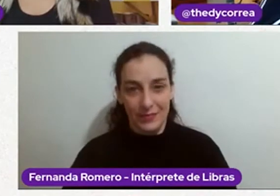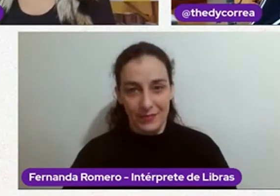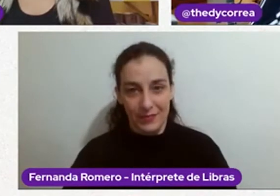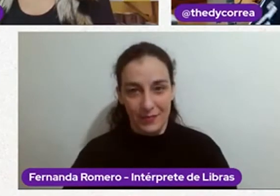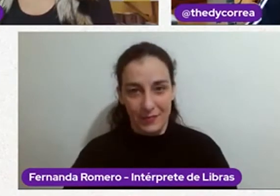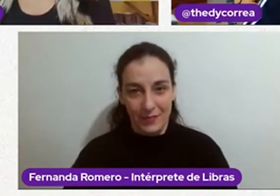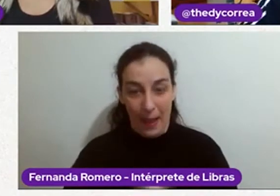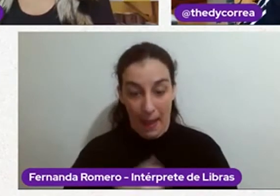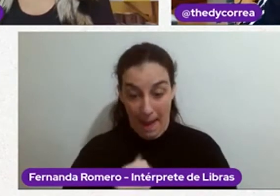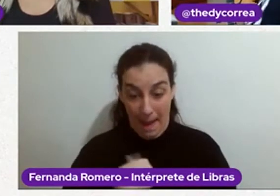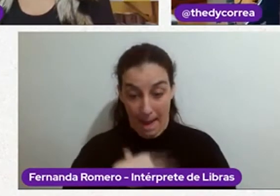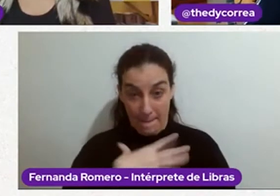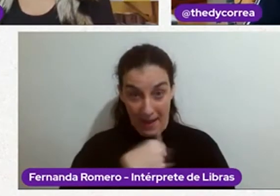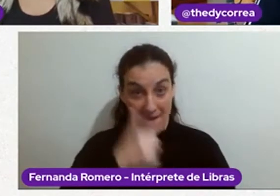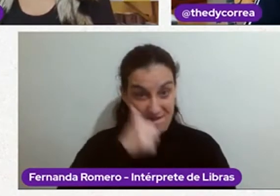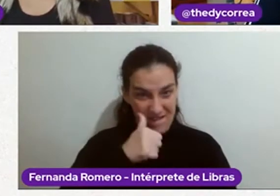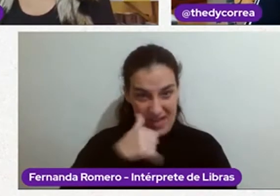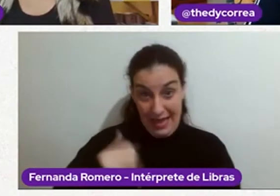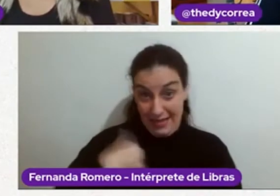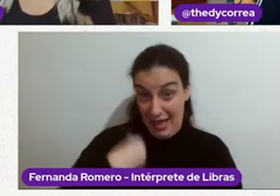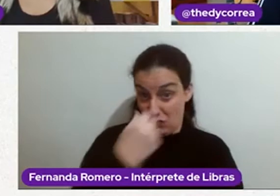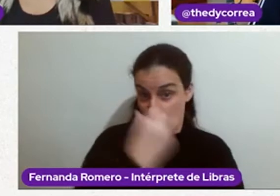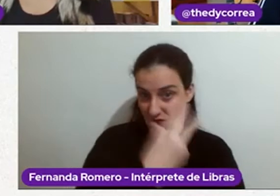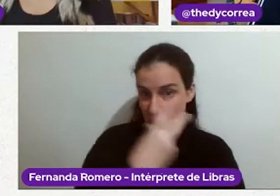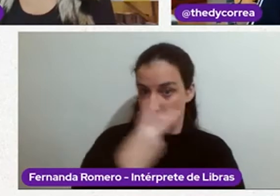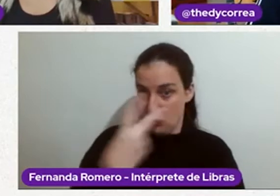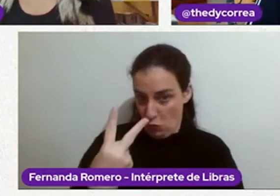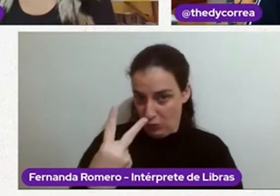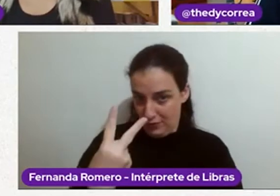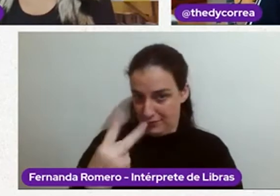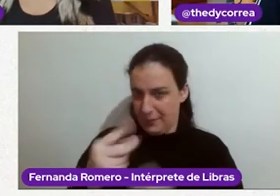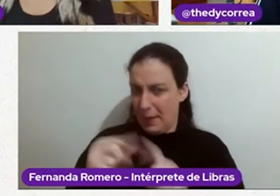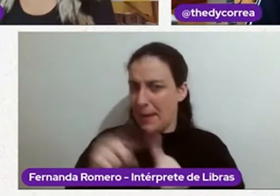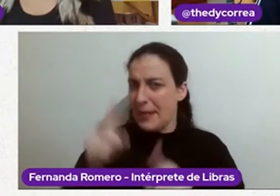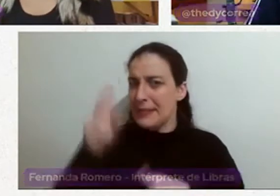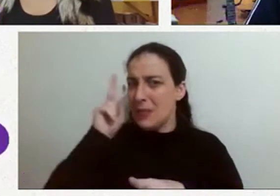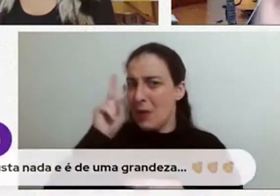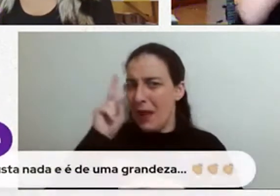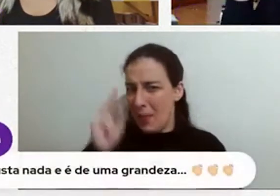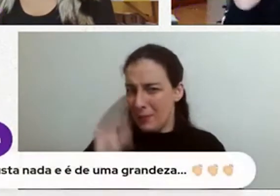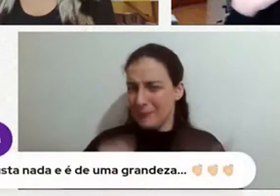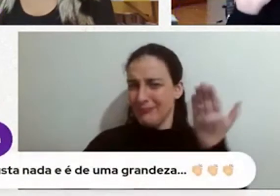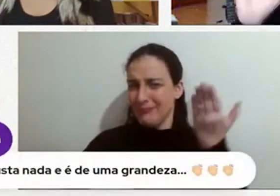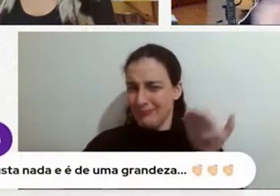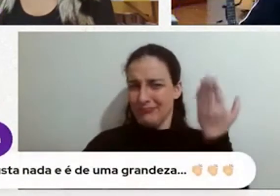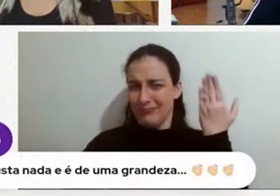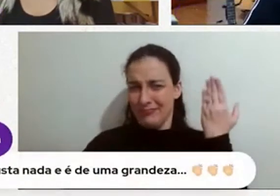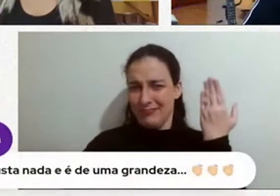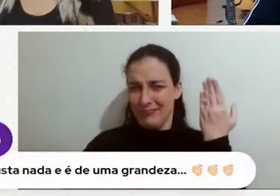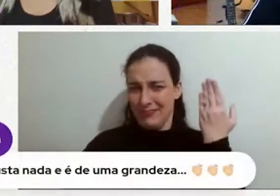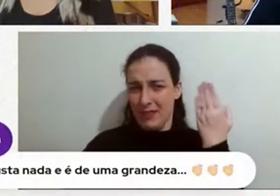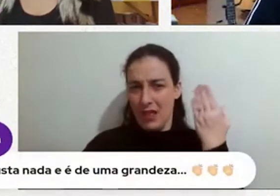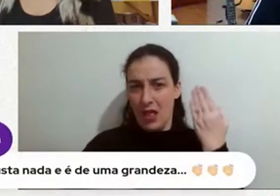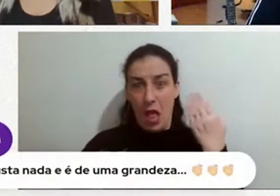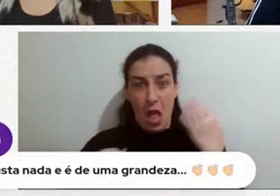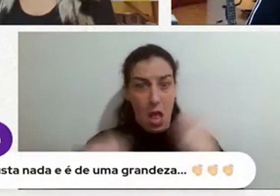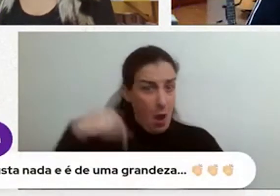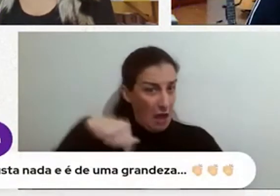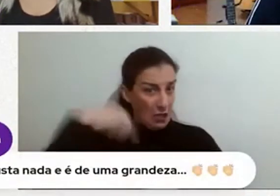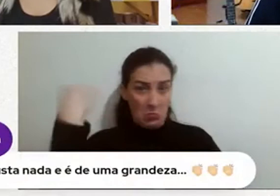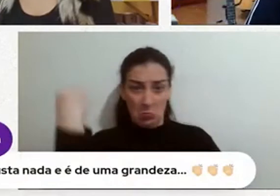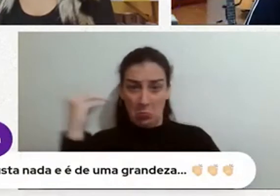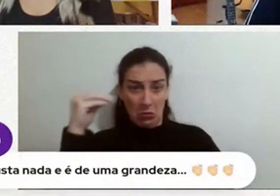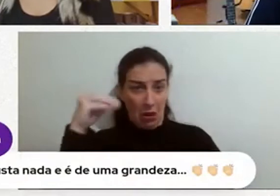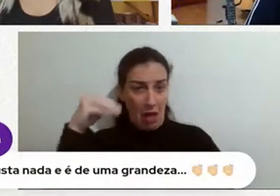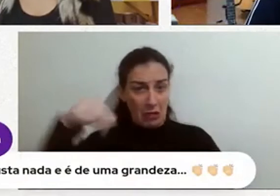A minha filha, agora ela já está com 22, mas quando ela era menor, eu ando por Porto Alegre normal aqui, né?